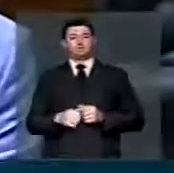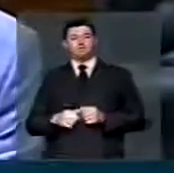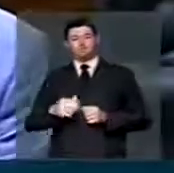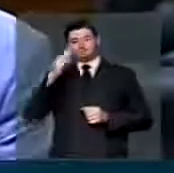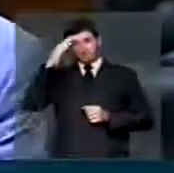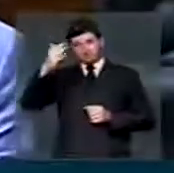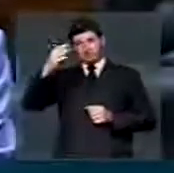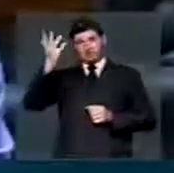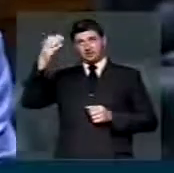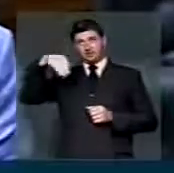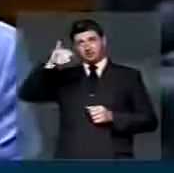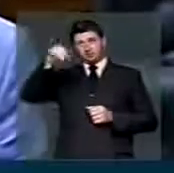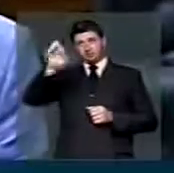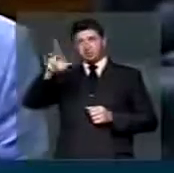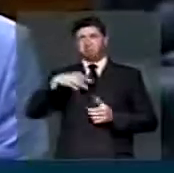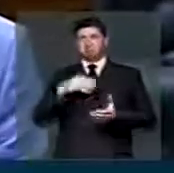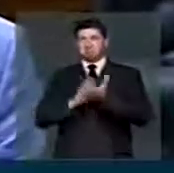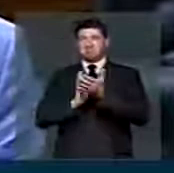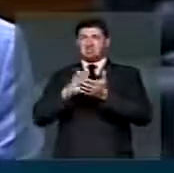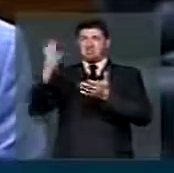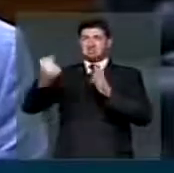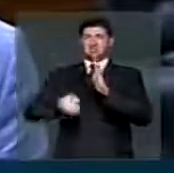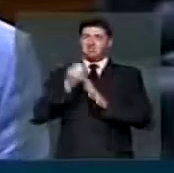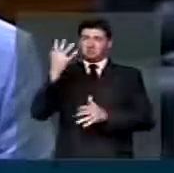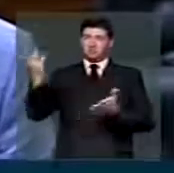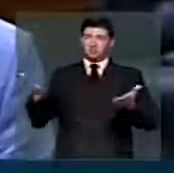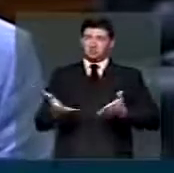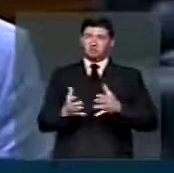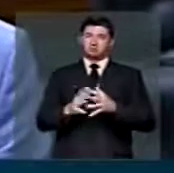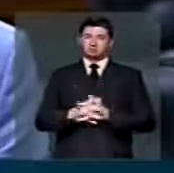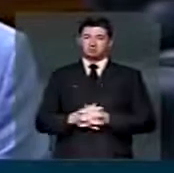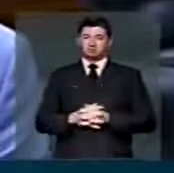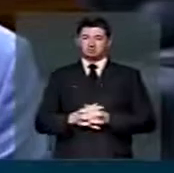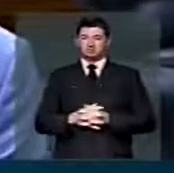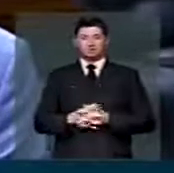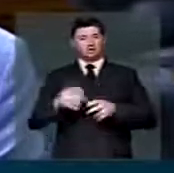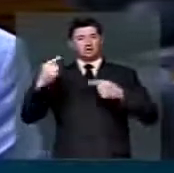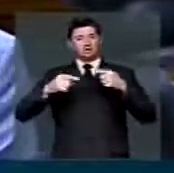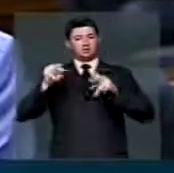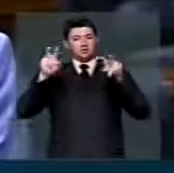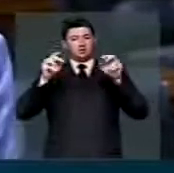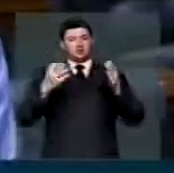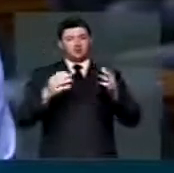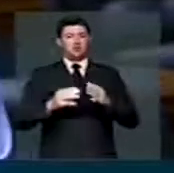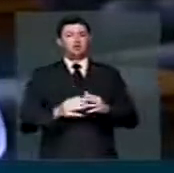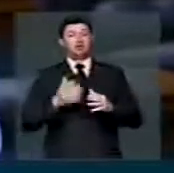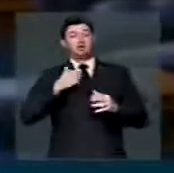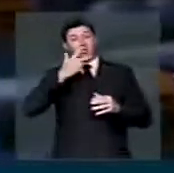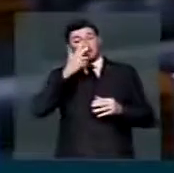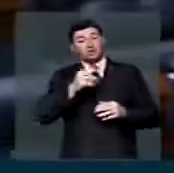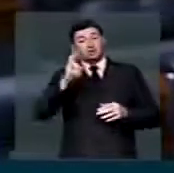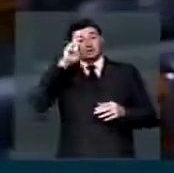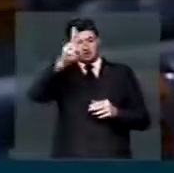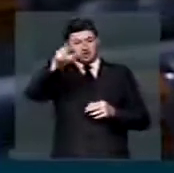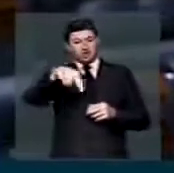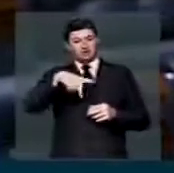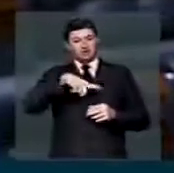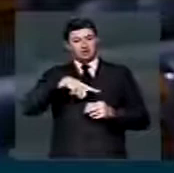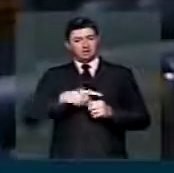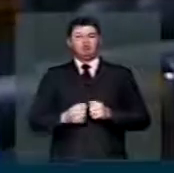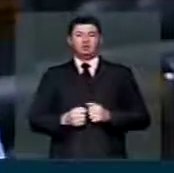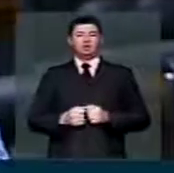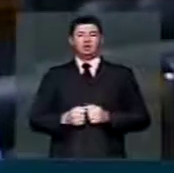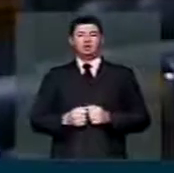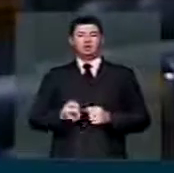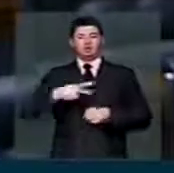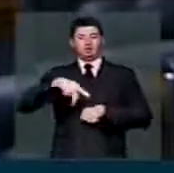obrigado pela parte, parabenizo Vossa Excelência pela abordagem do tema, e acho que Vossa Excelência tem razão.